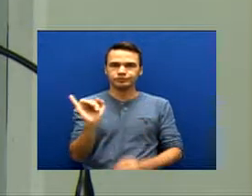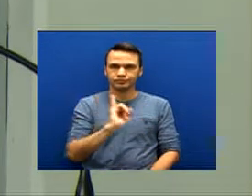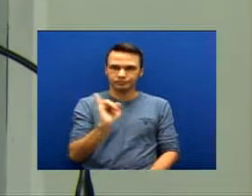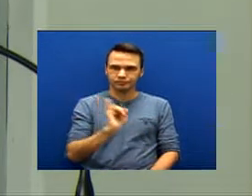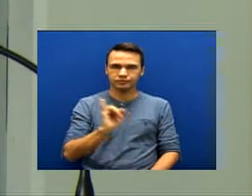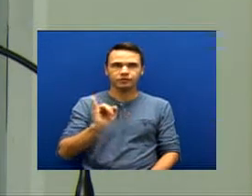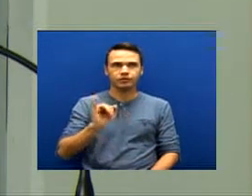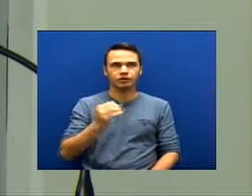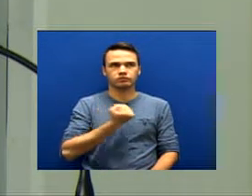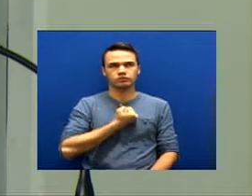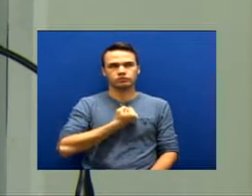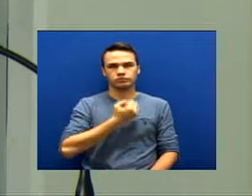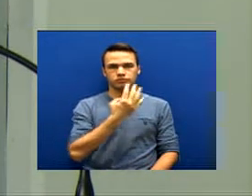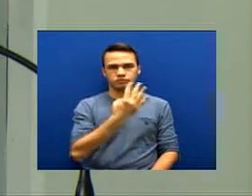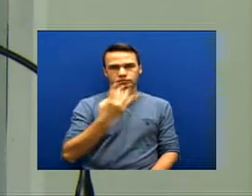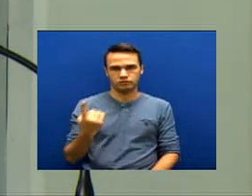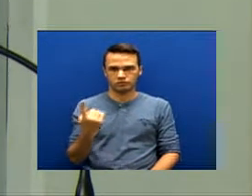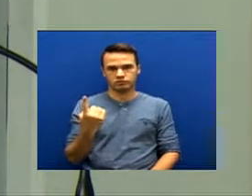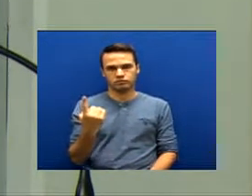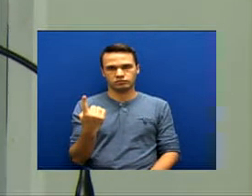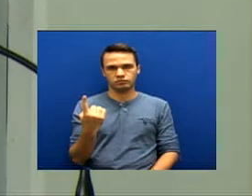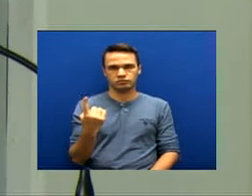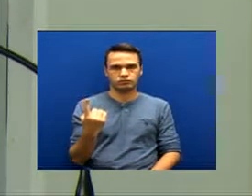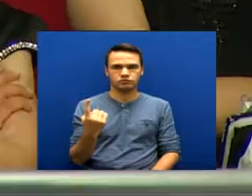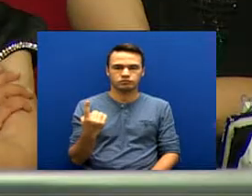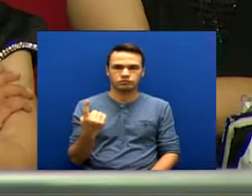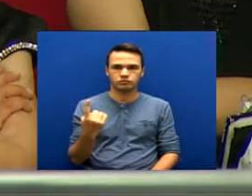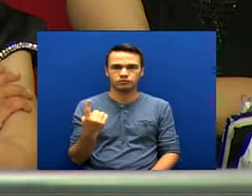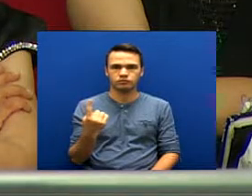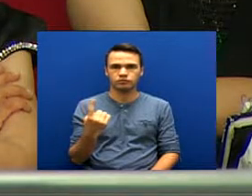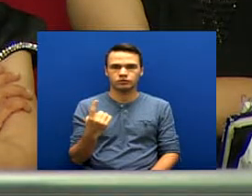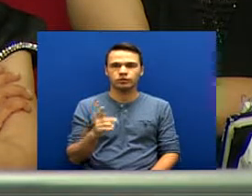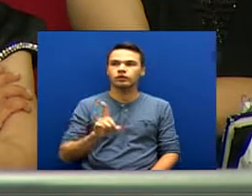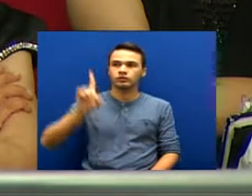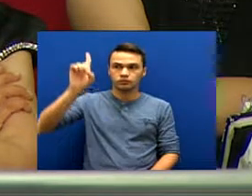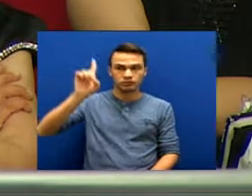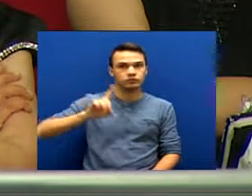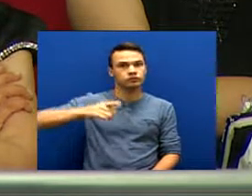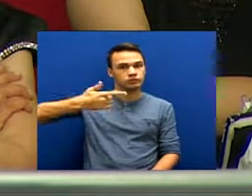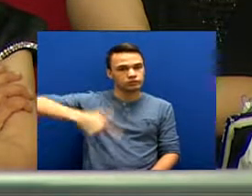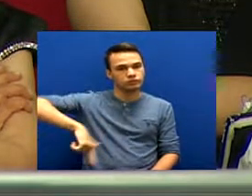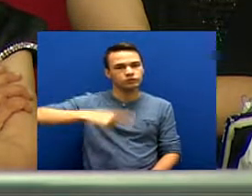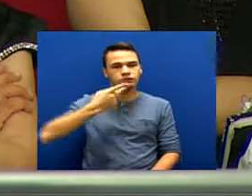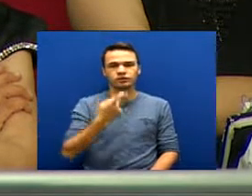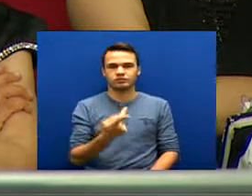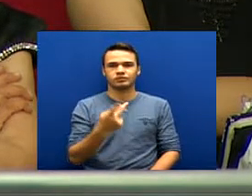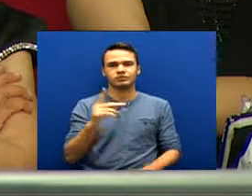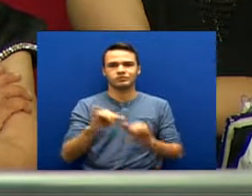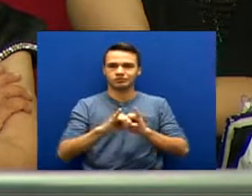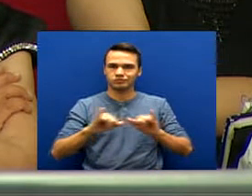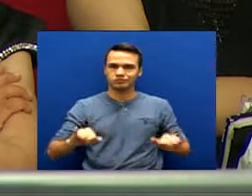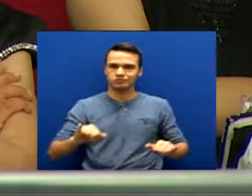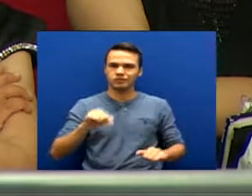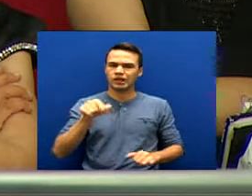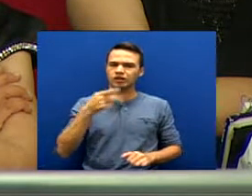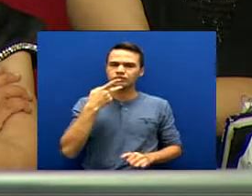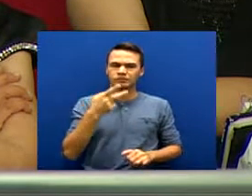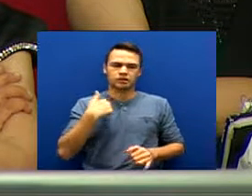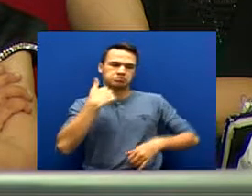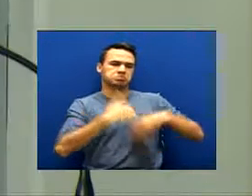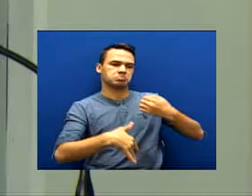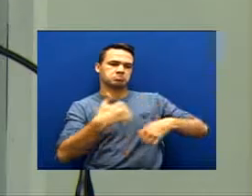Deus que se revela como Deus, e em revelar-se como Deus, ele mostra o seu poder. Nós encontramos vários textos